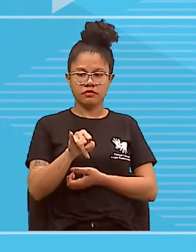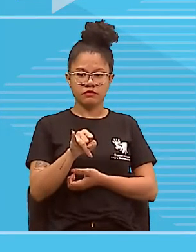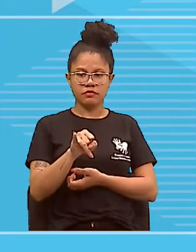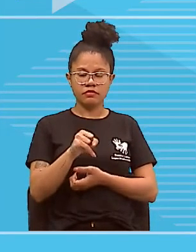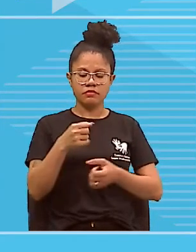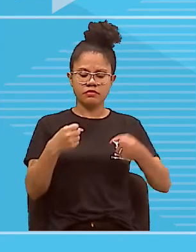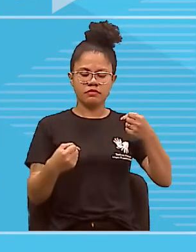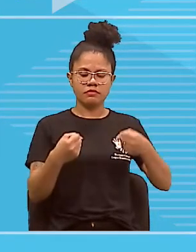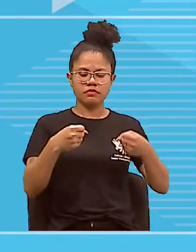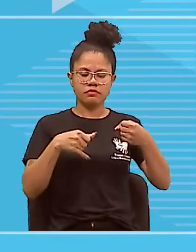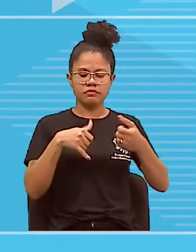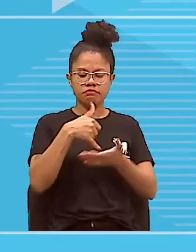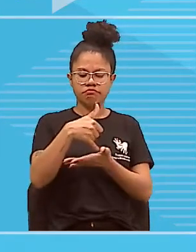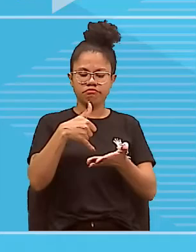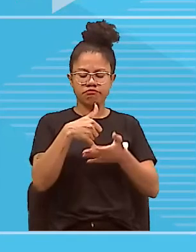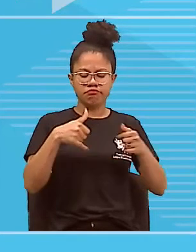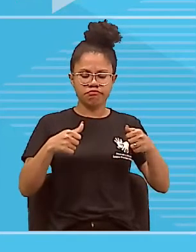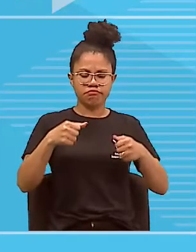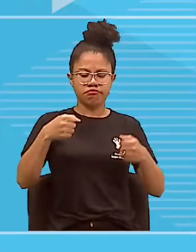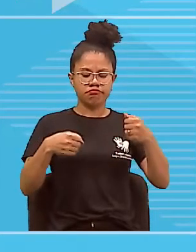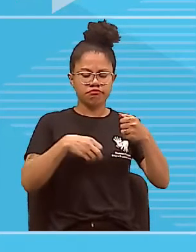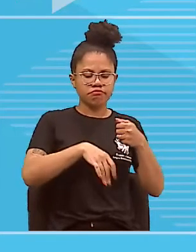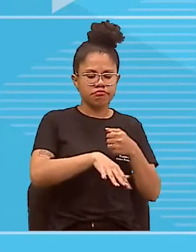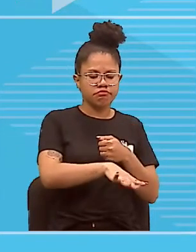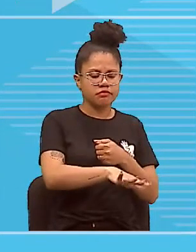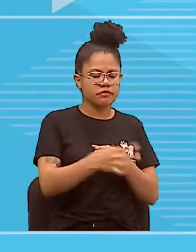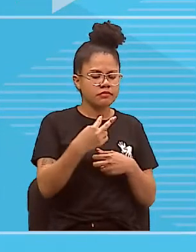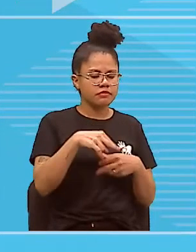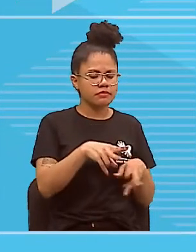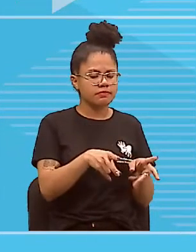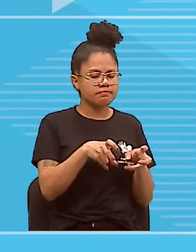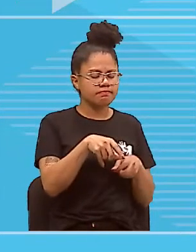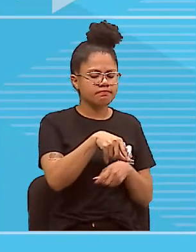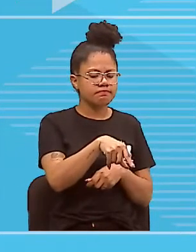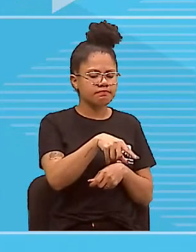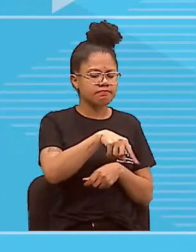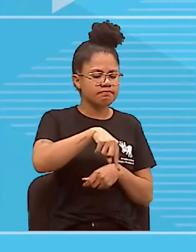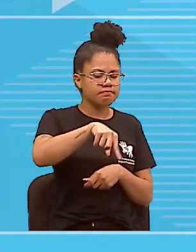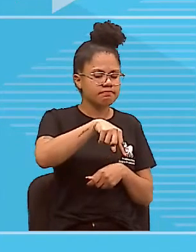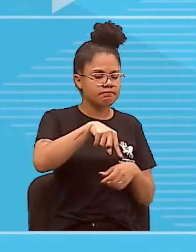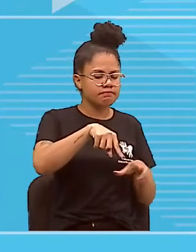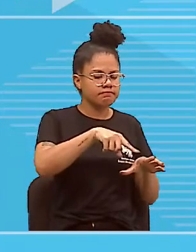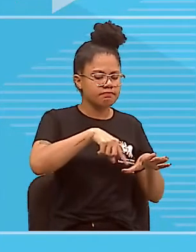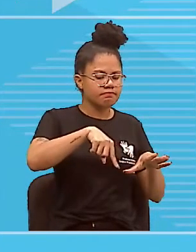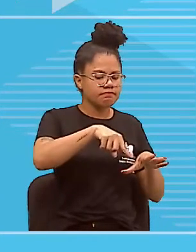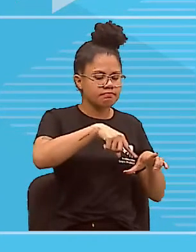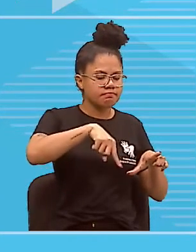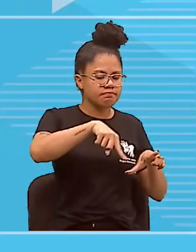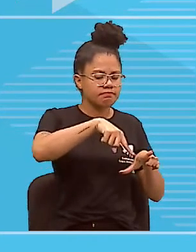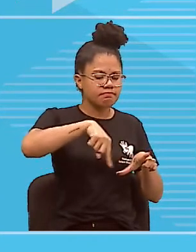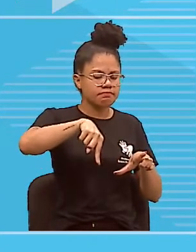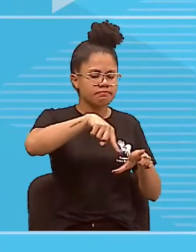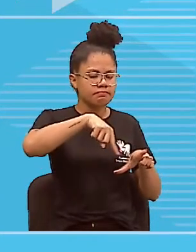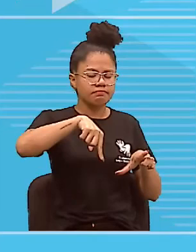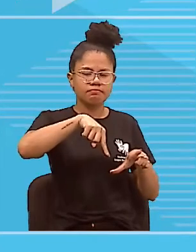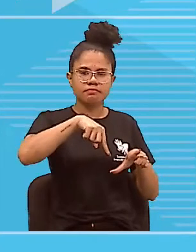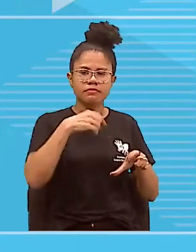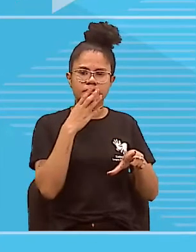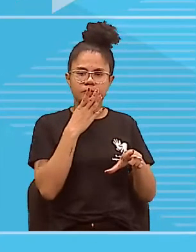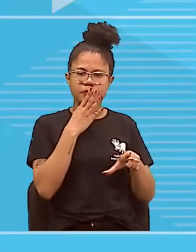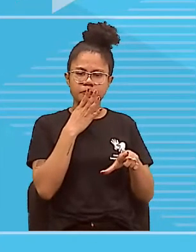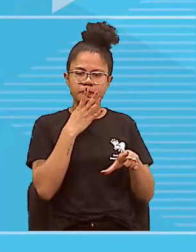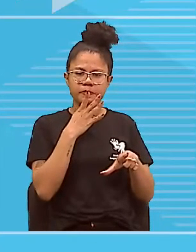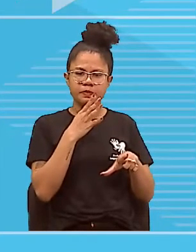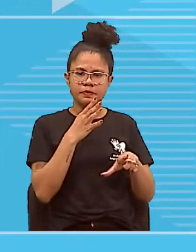e você acaba percebendo a formação de faixas coloridas